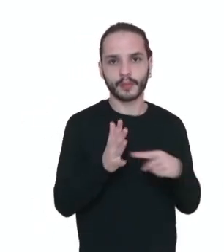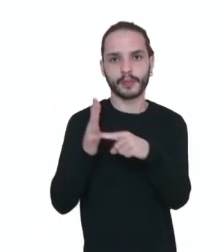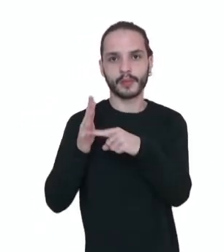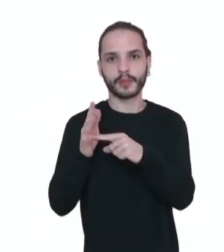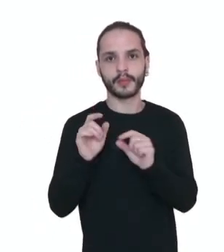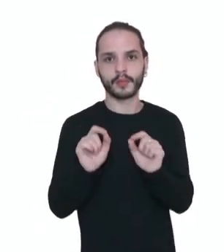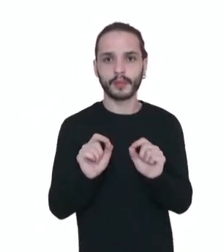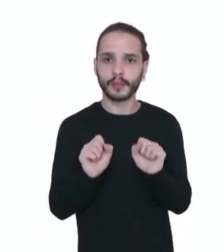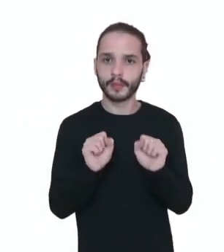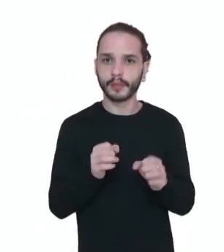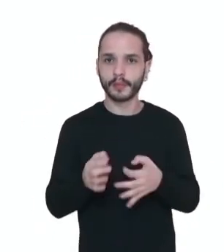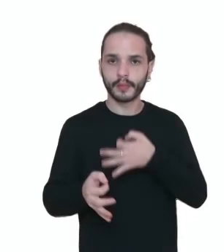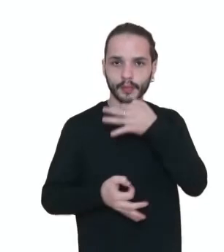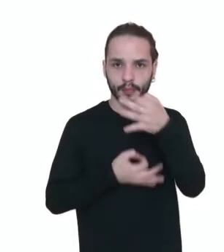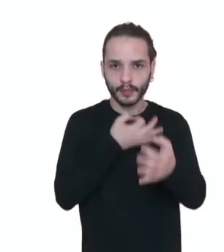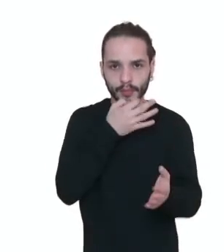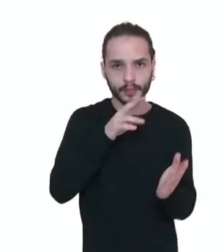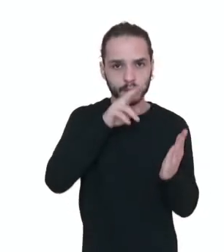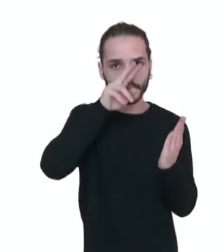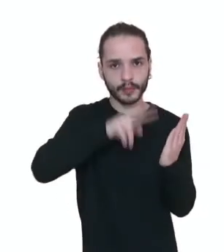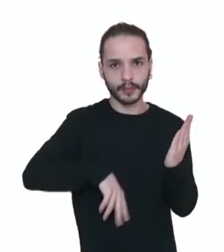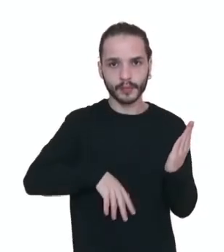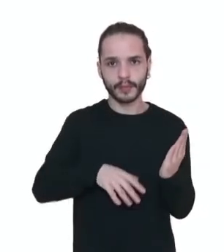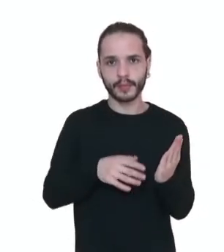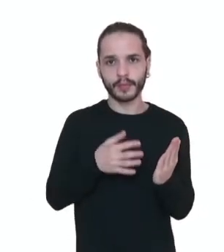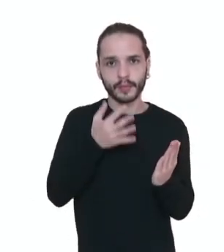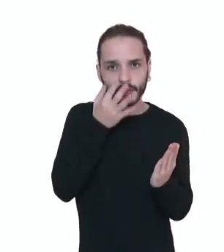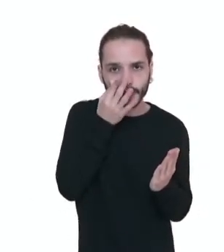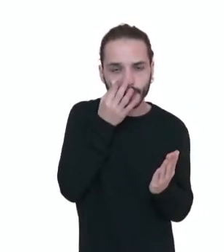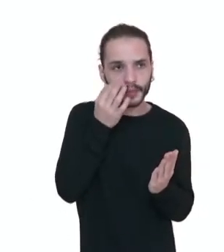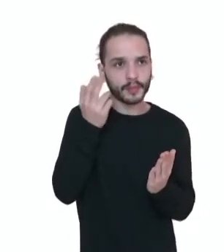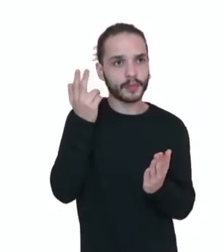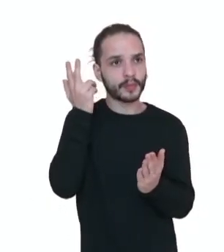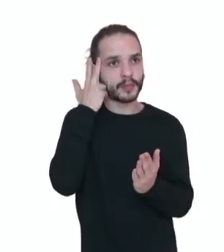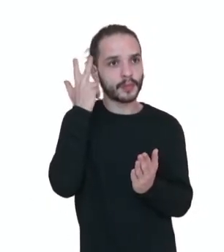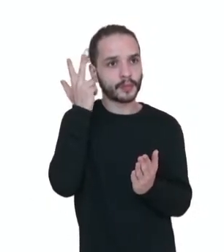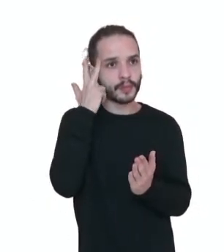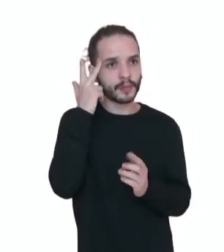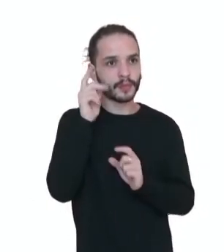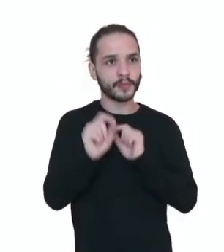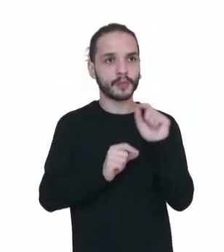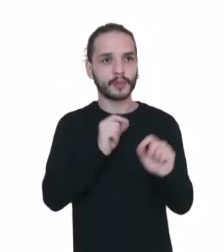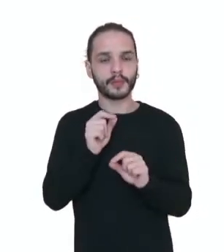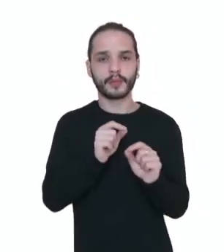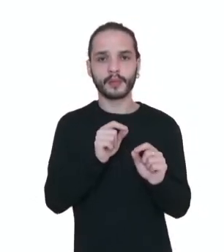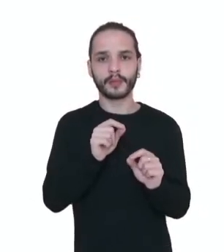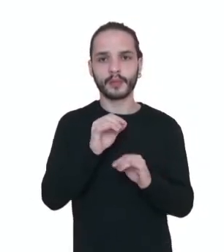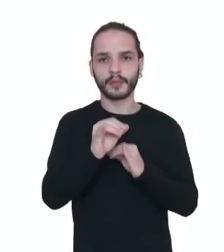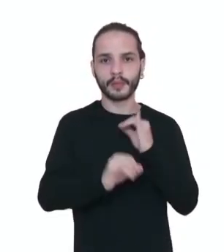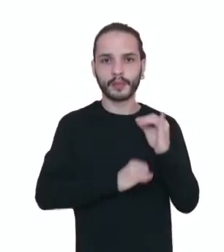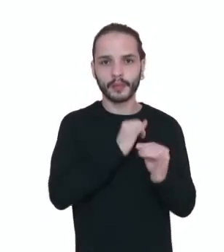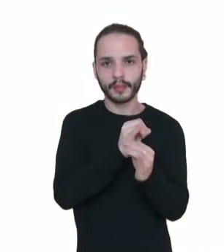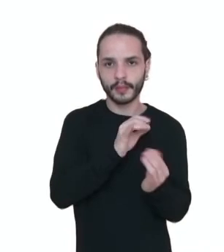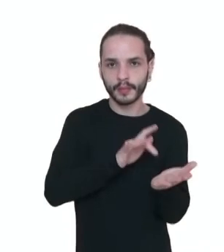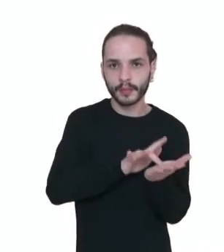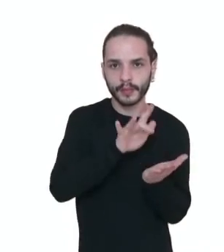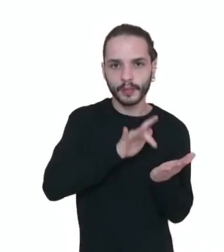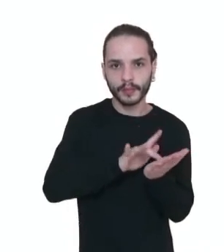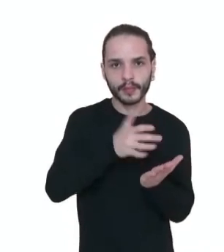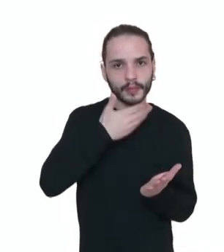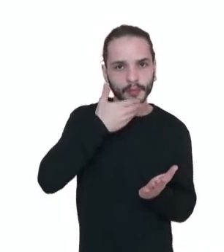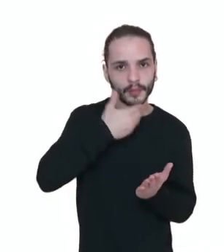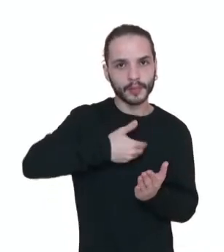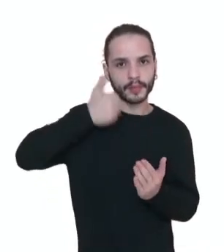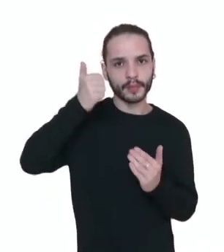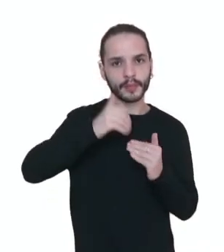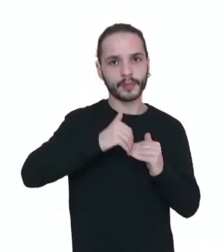seguinte argumento: ler livro impresso é comum e os e-books são mais interessantes e motivadores.